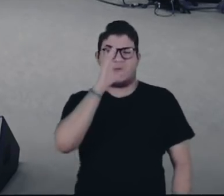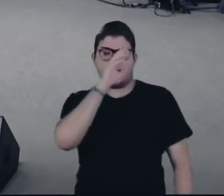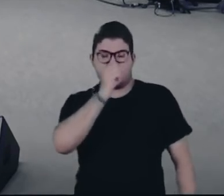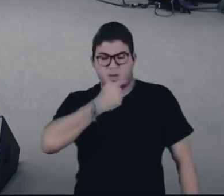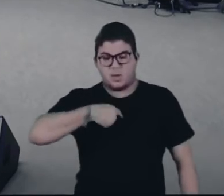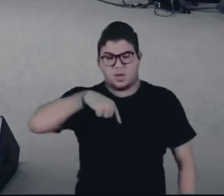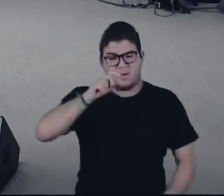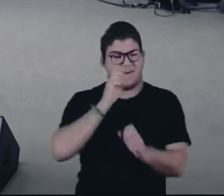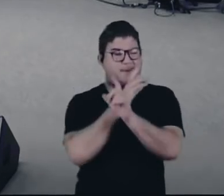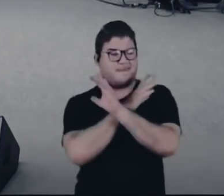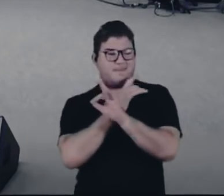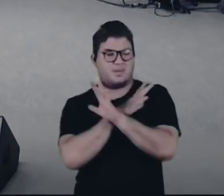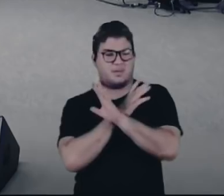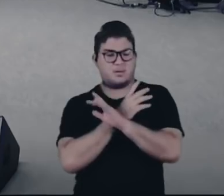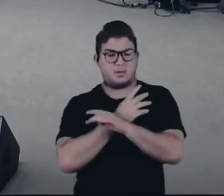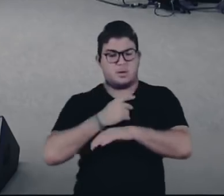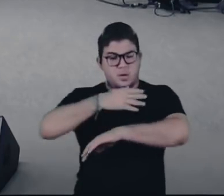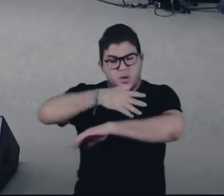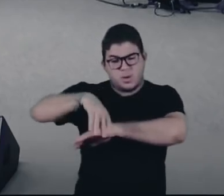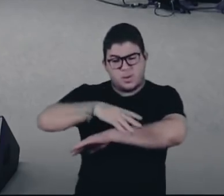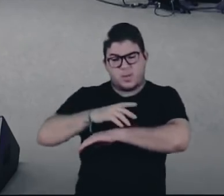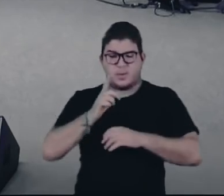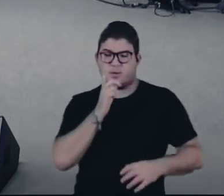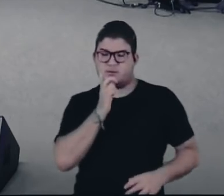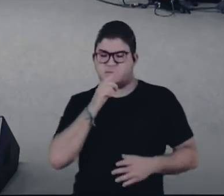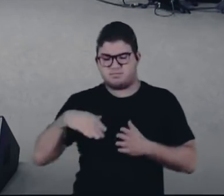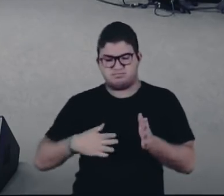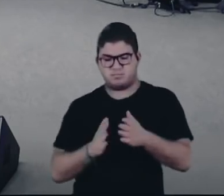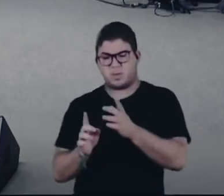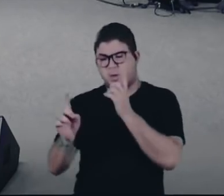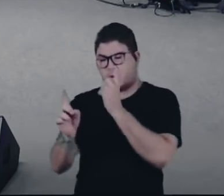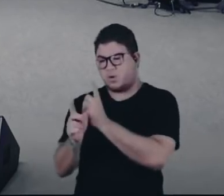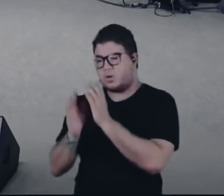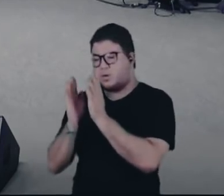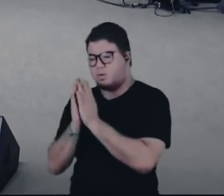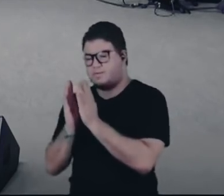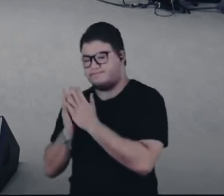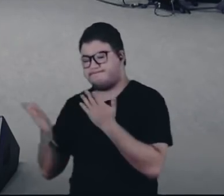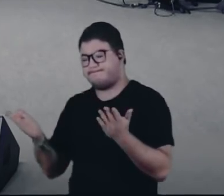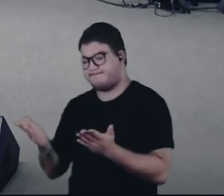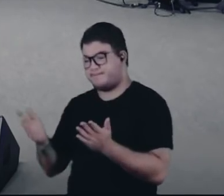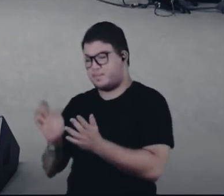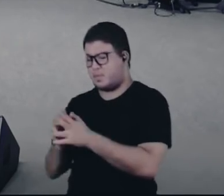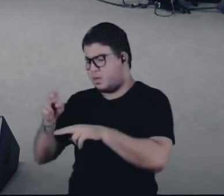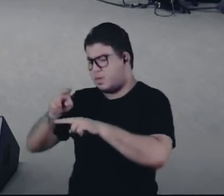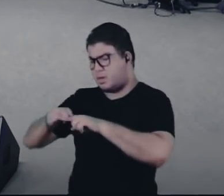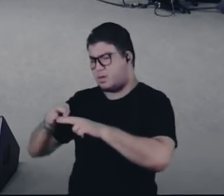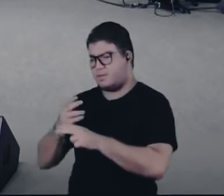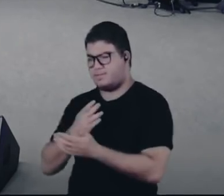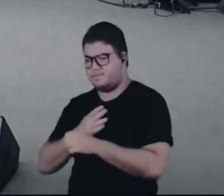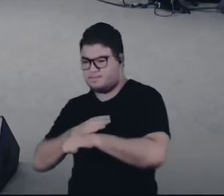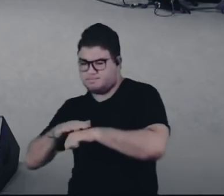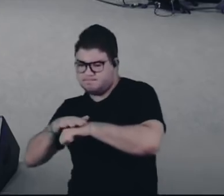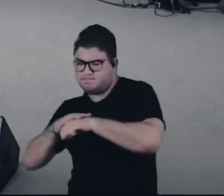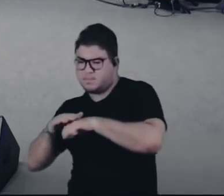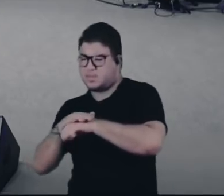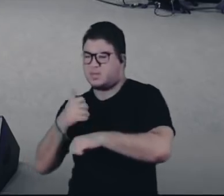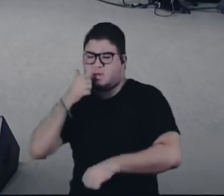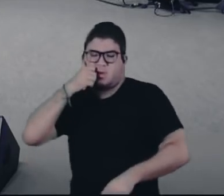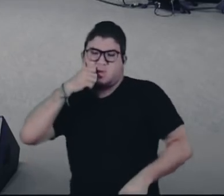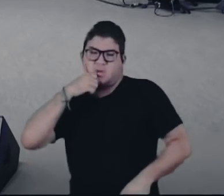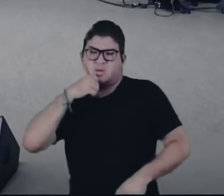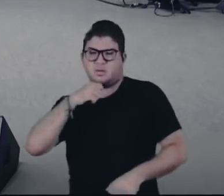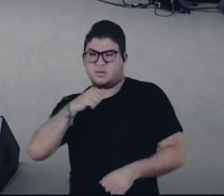cidade, fomos para a beira do rio, onde esperávamos encontrar um lugar de oração. Sentamos-nos, começamos a conversar com as mulheres que se